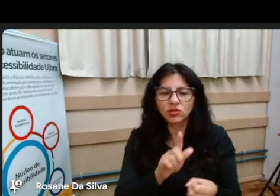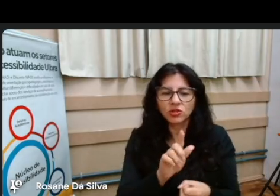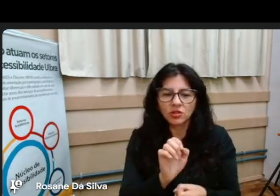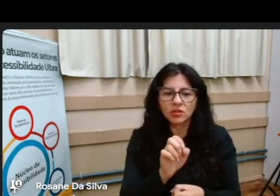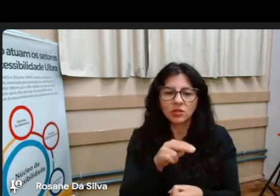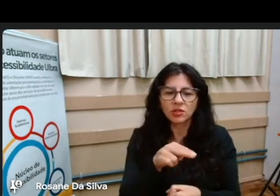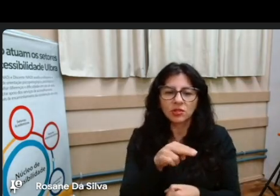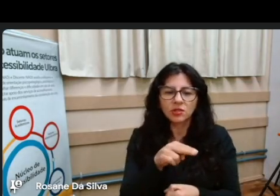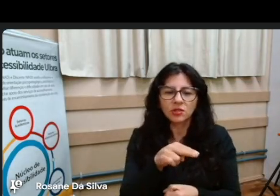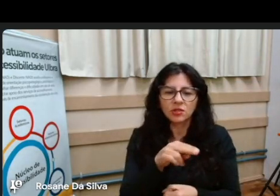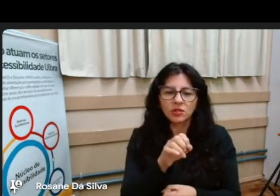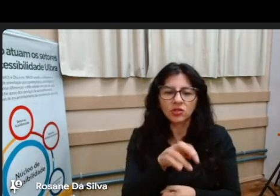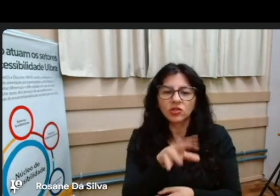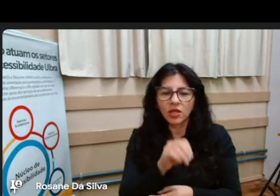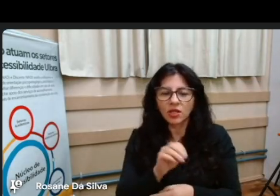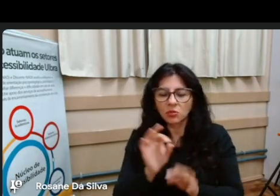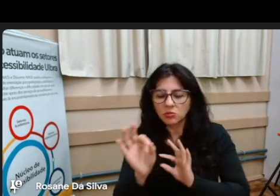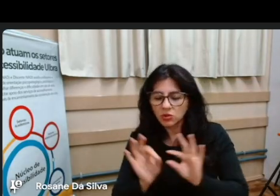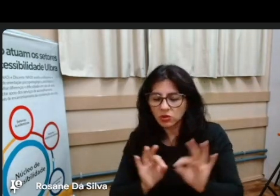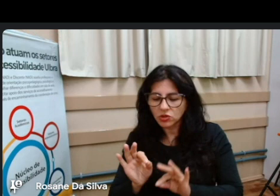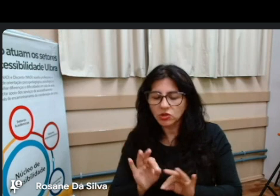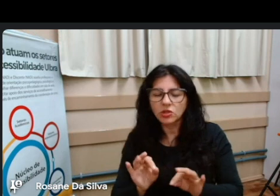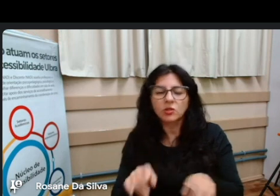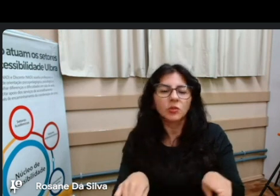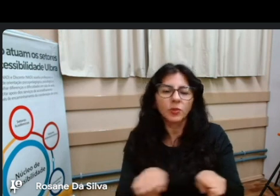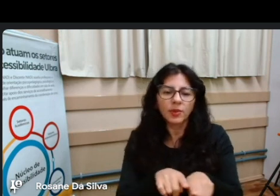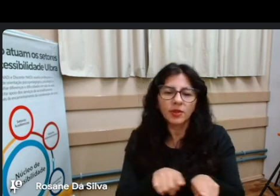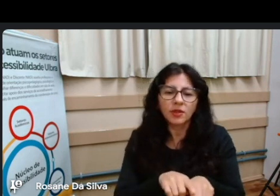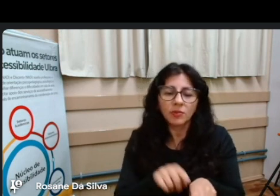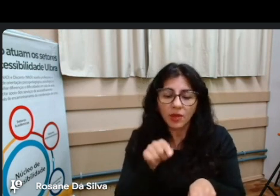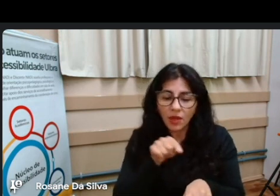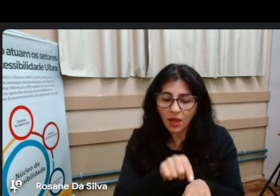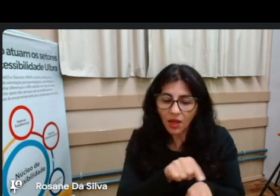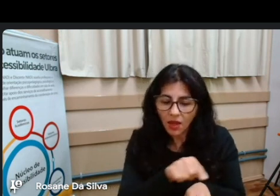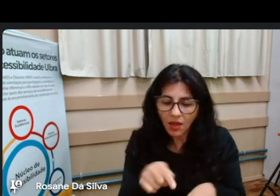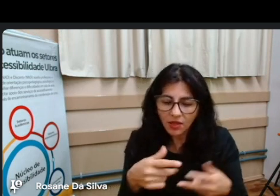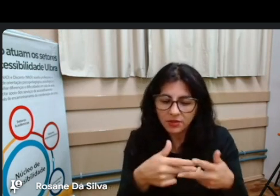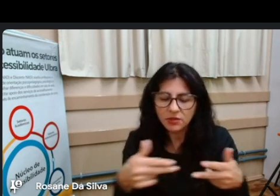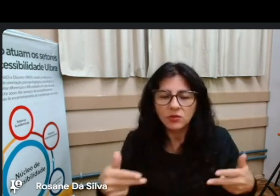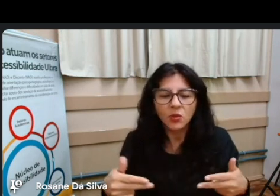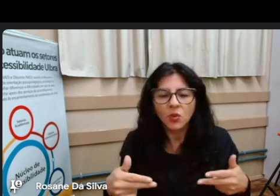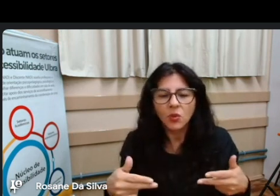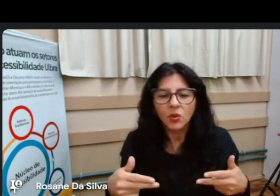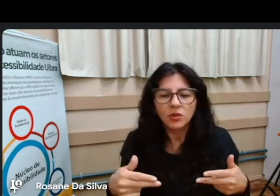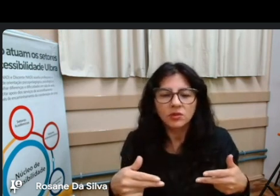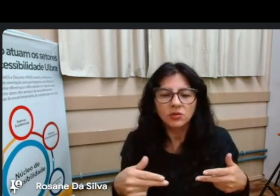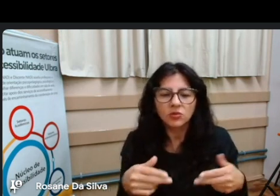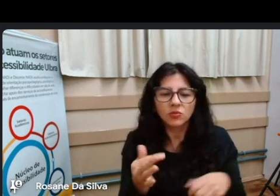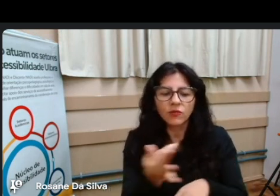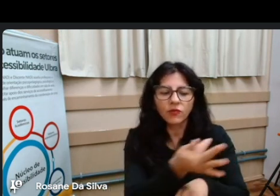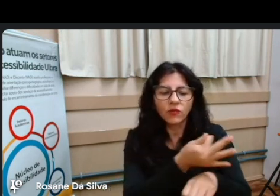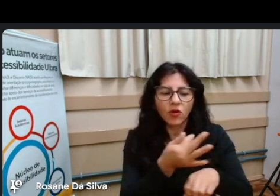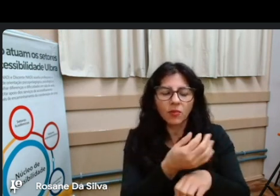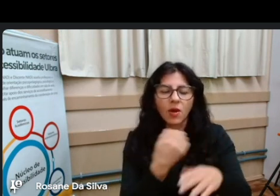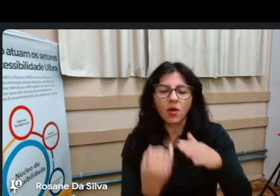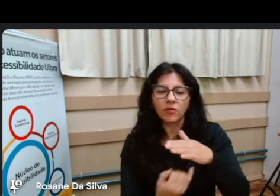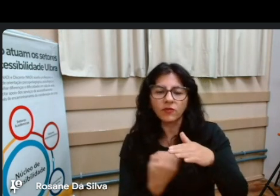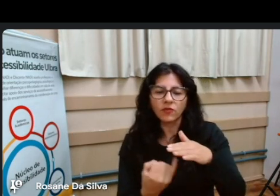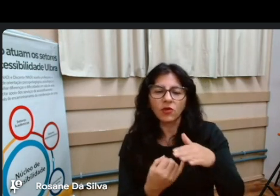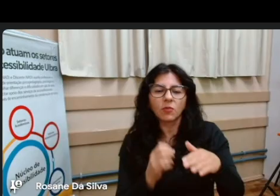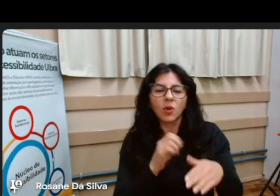fronteiras aí seja de gêneros de estilos mas também entre esta questão